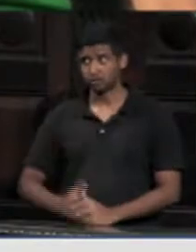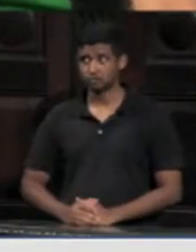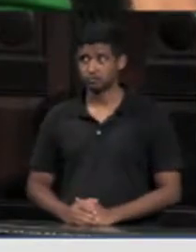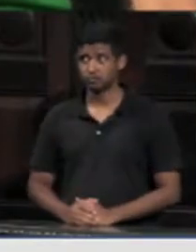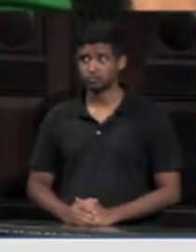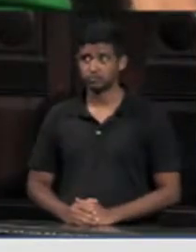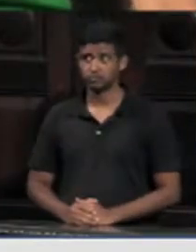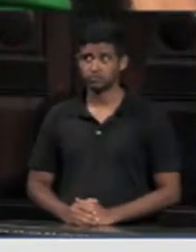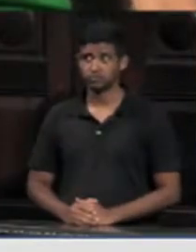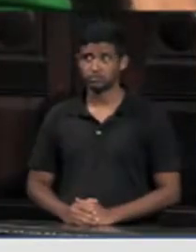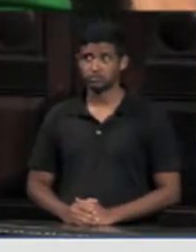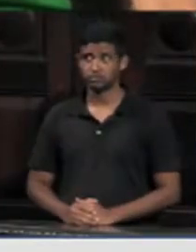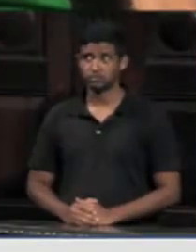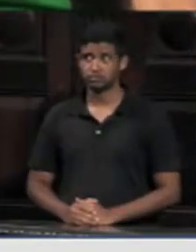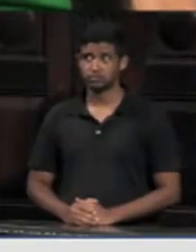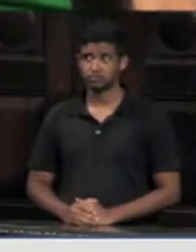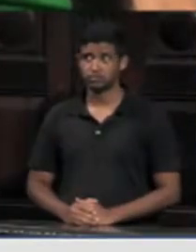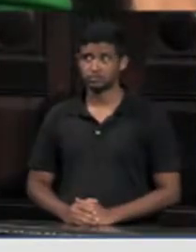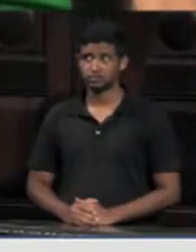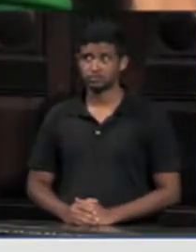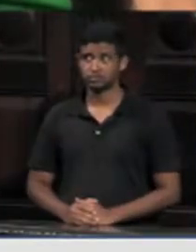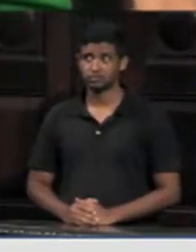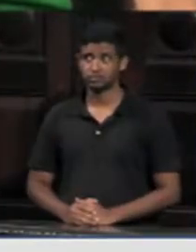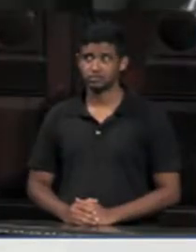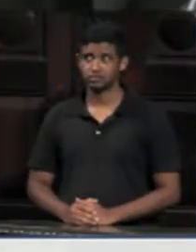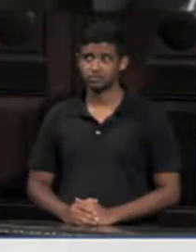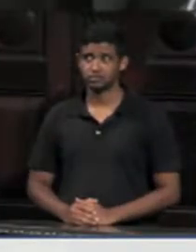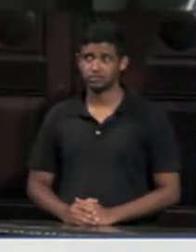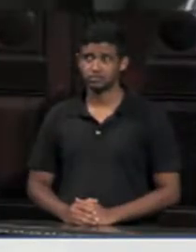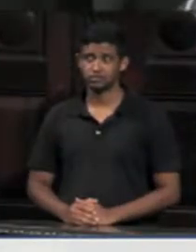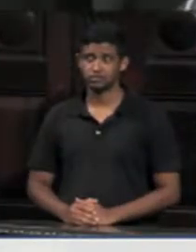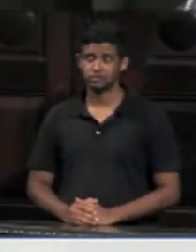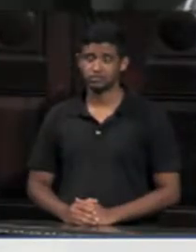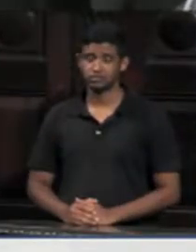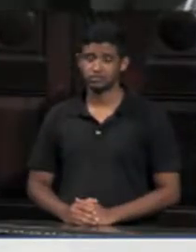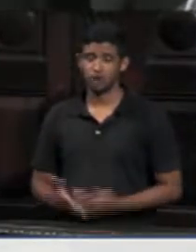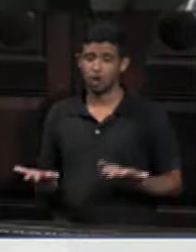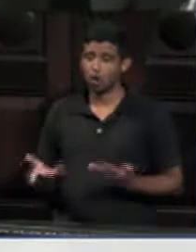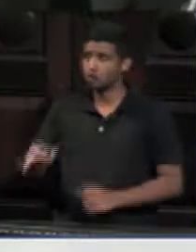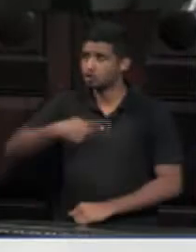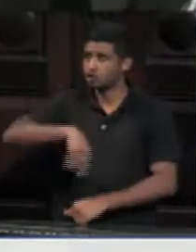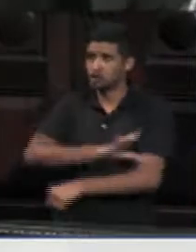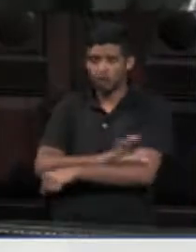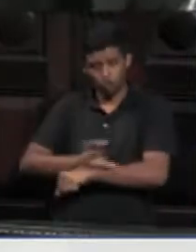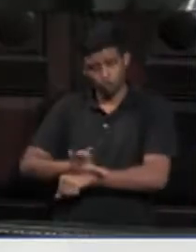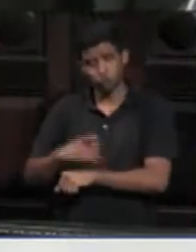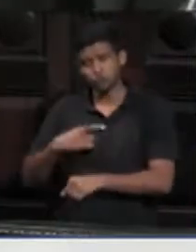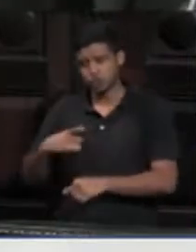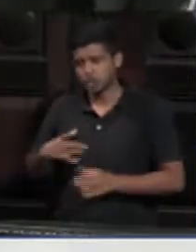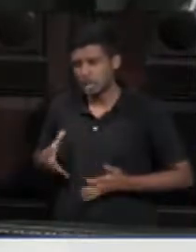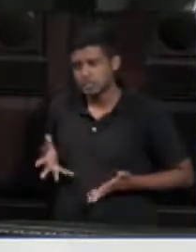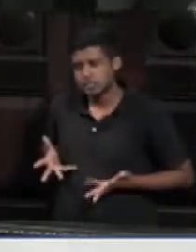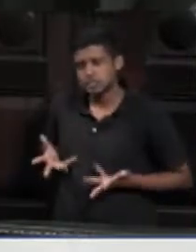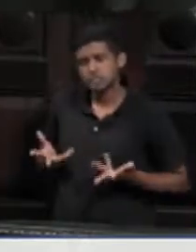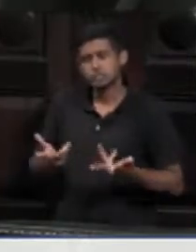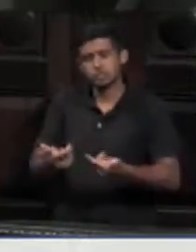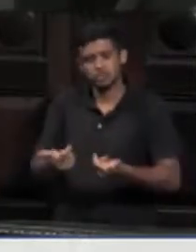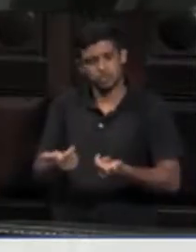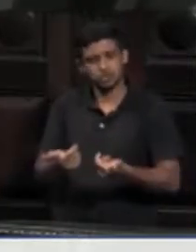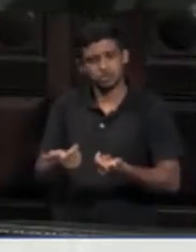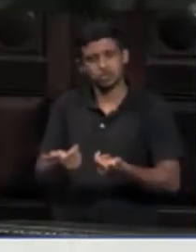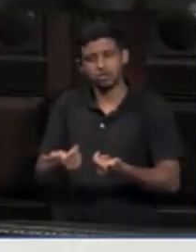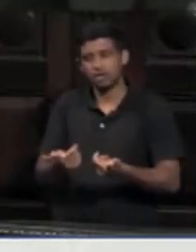seguinte: Deputado André Lazzaroni, por gentileza. Cultura, hoje a nossa cultura é influenciada pela